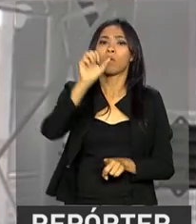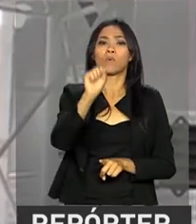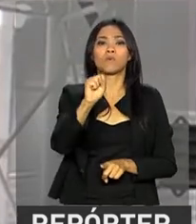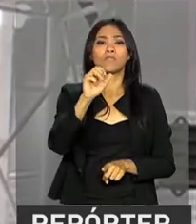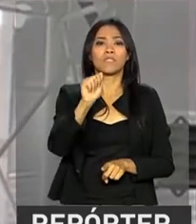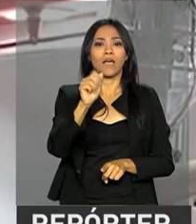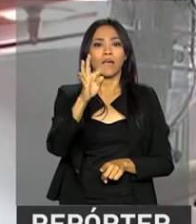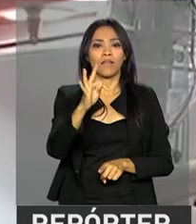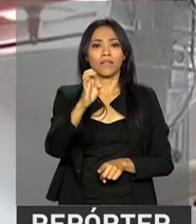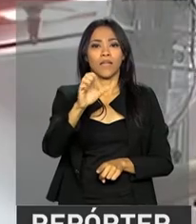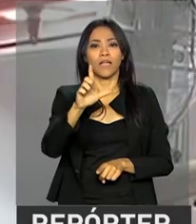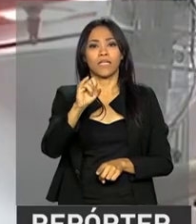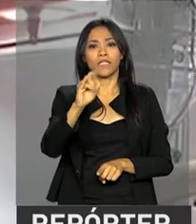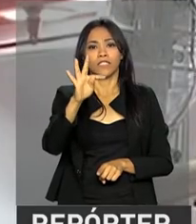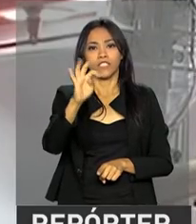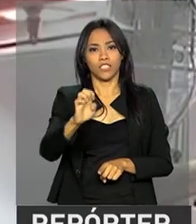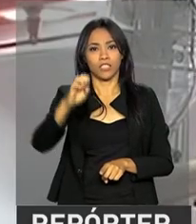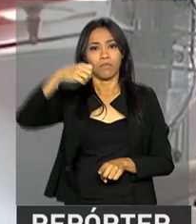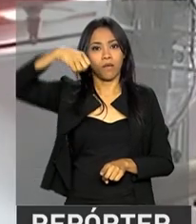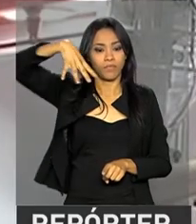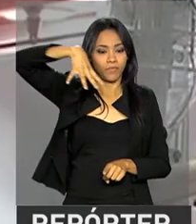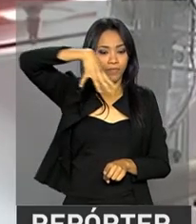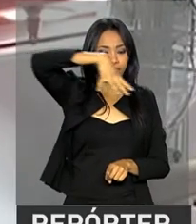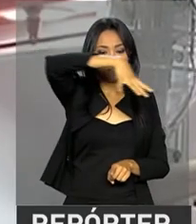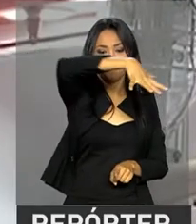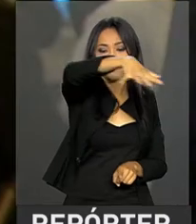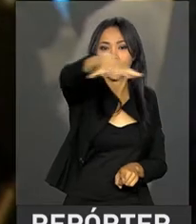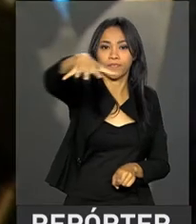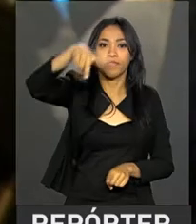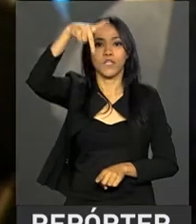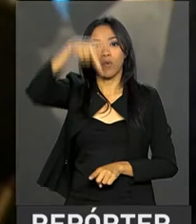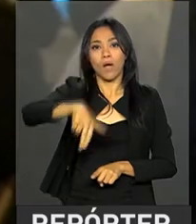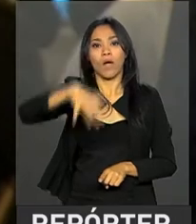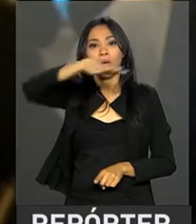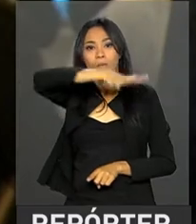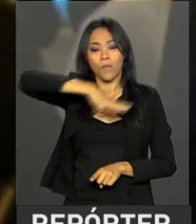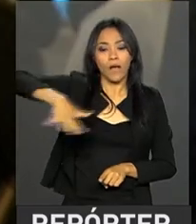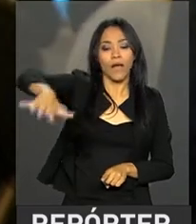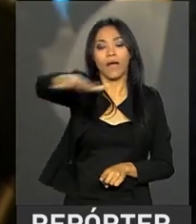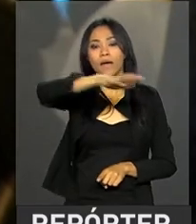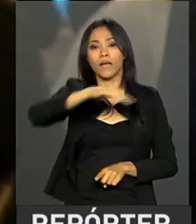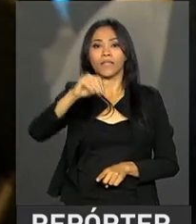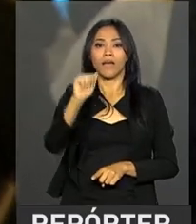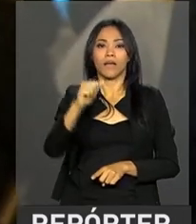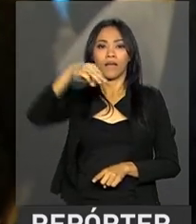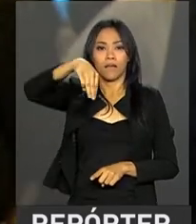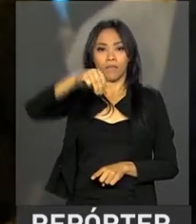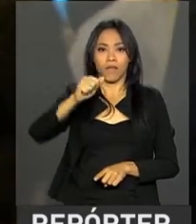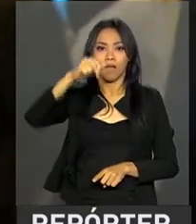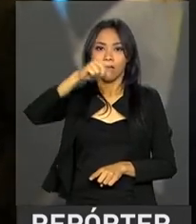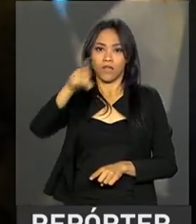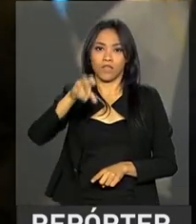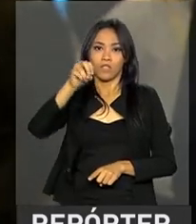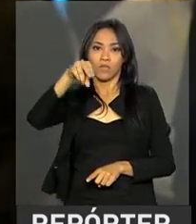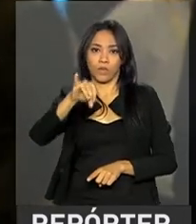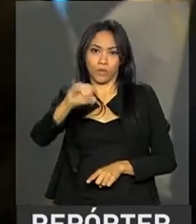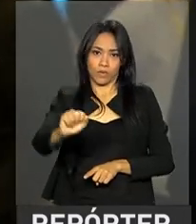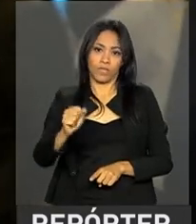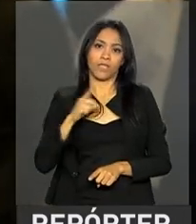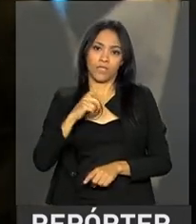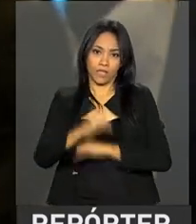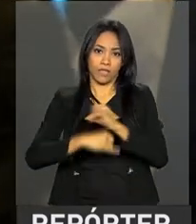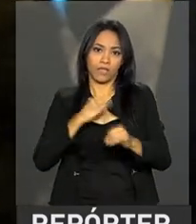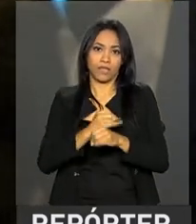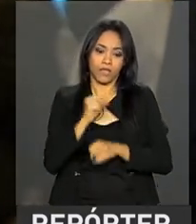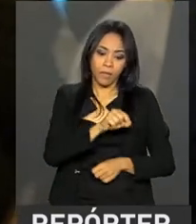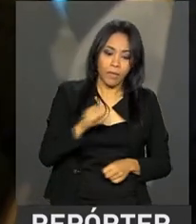internet em pontos remotos como a amazônia nós conseguimos fazer com que o brasil fizesse parte de um grupo